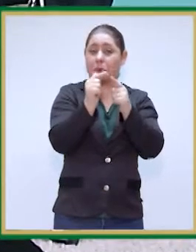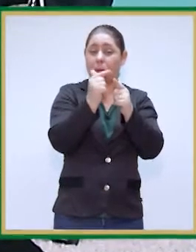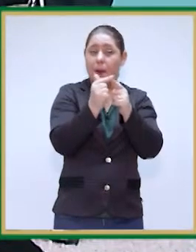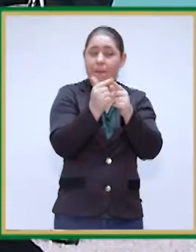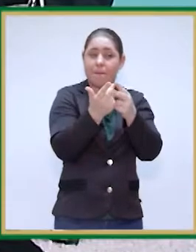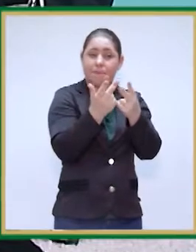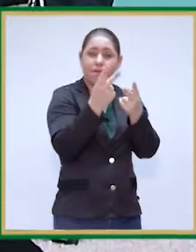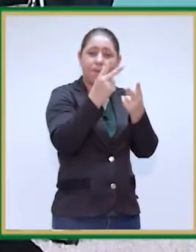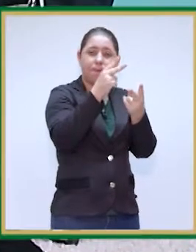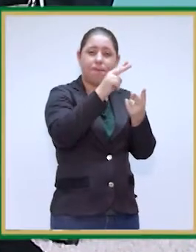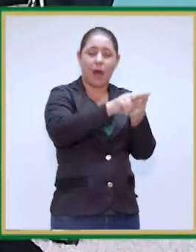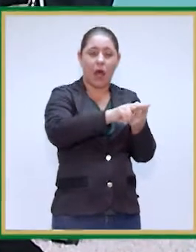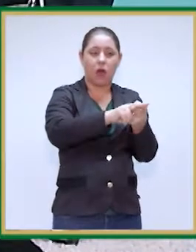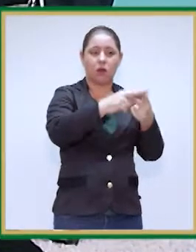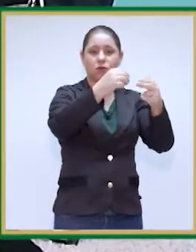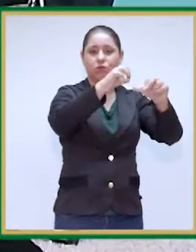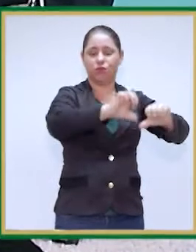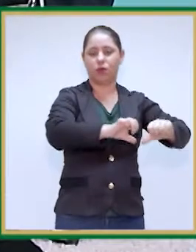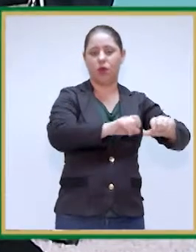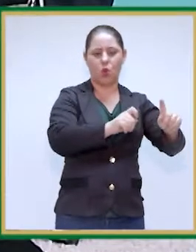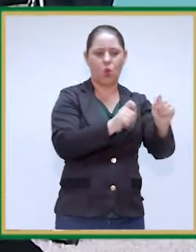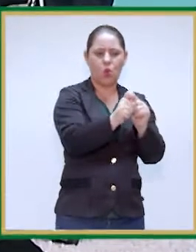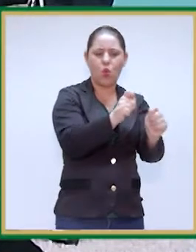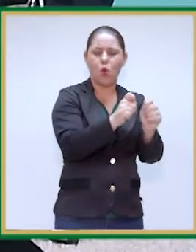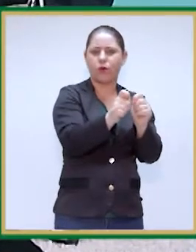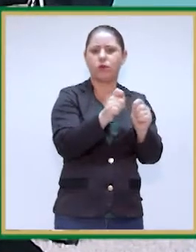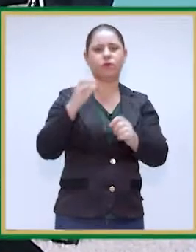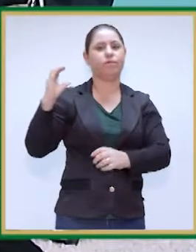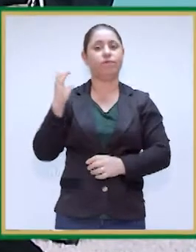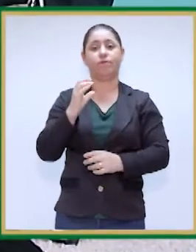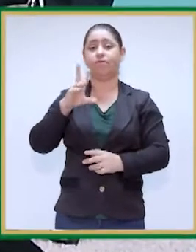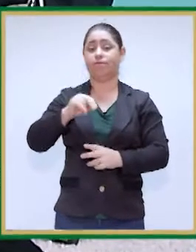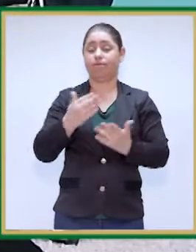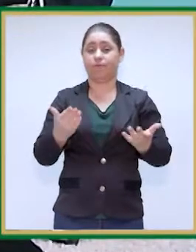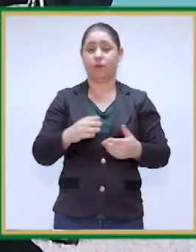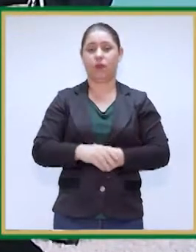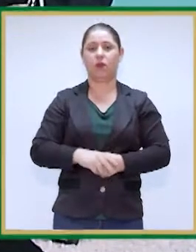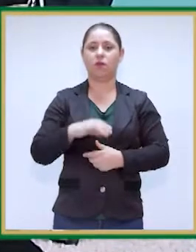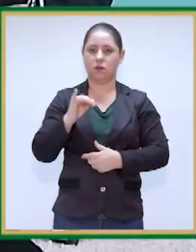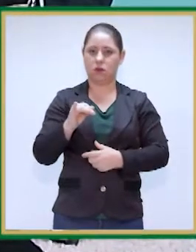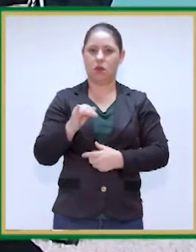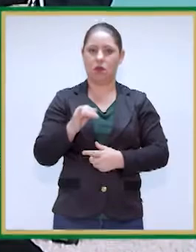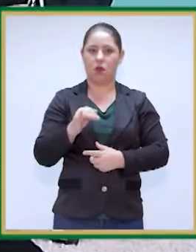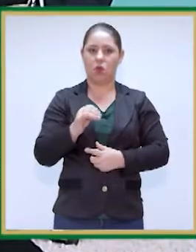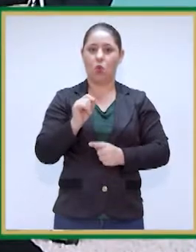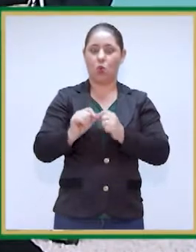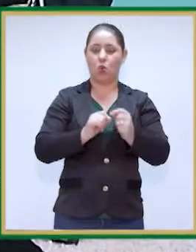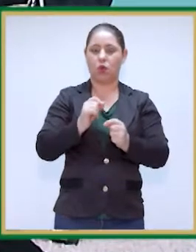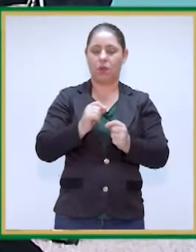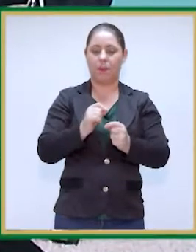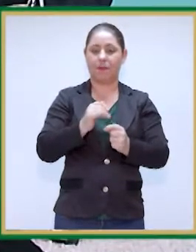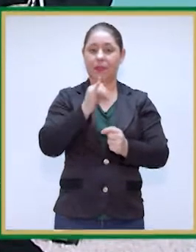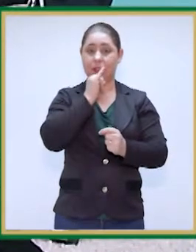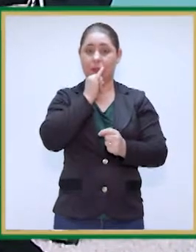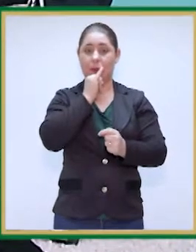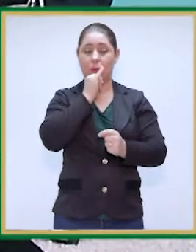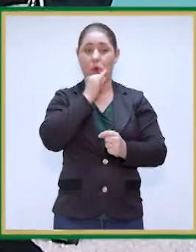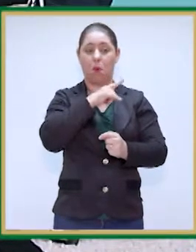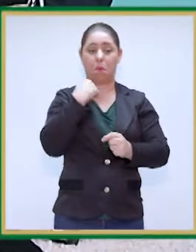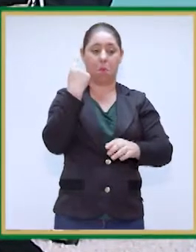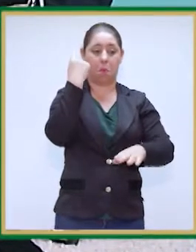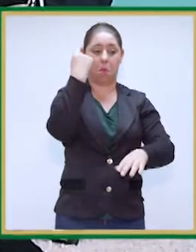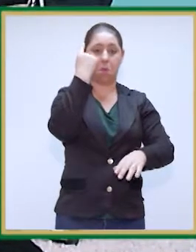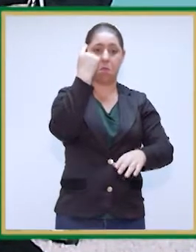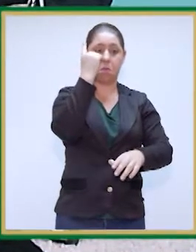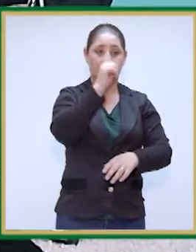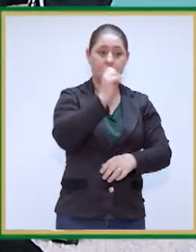gravidade da sanção não controla a criminalidade. Porque se a gravidade da sanção controlasse a gravidade, ou a